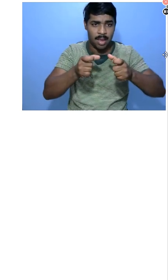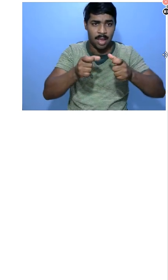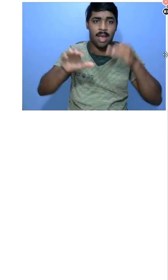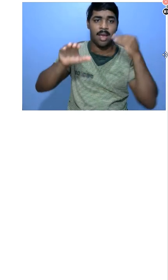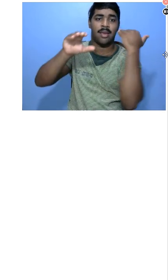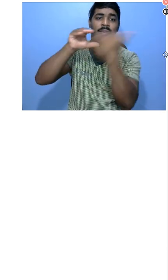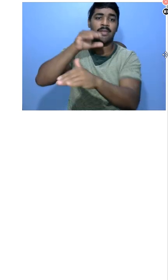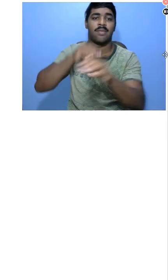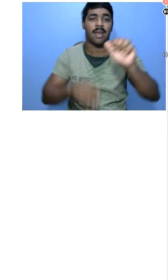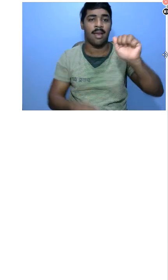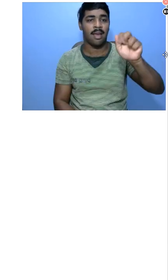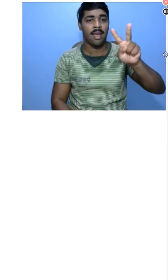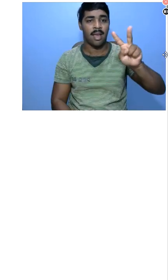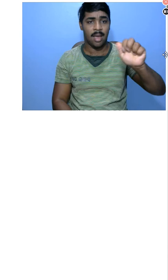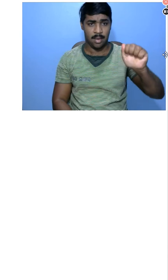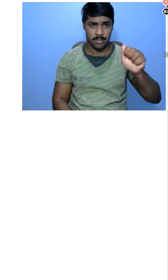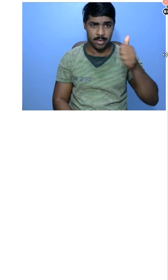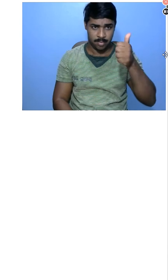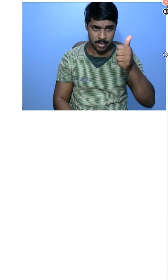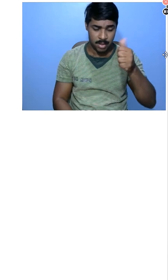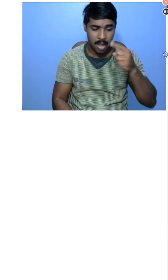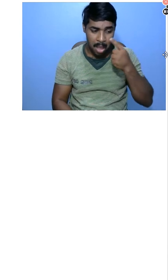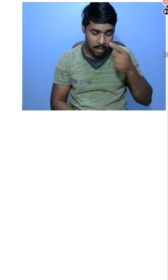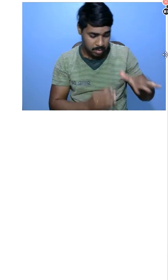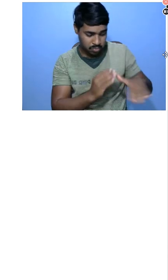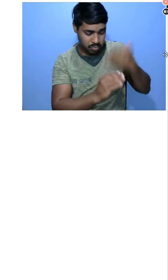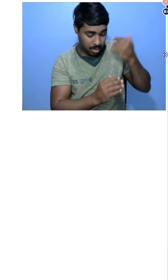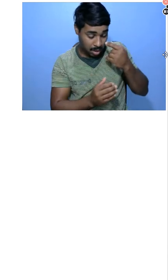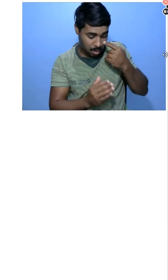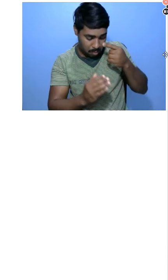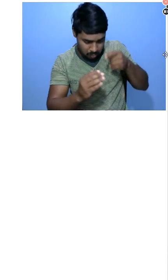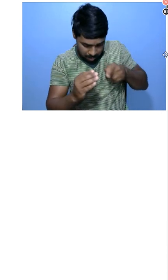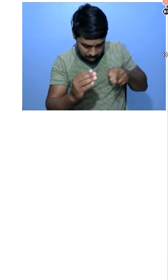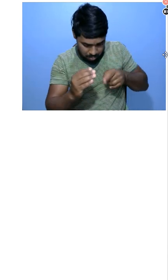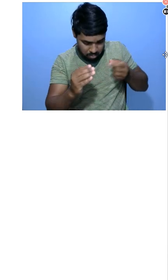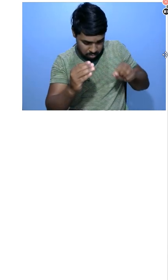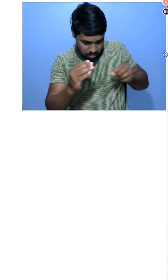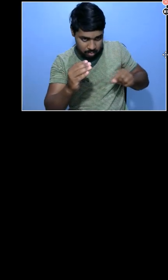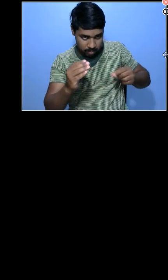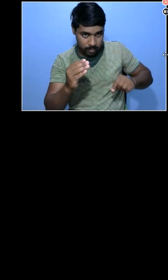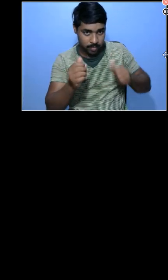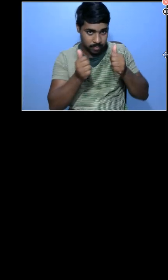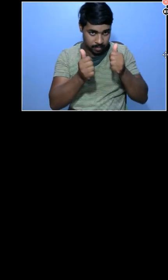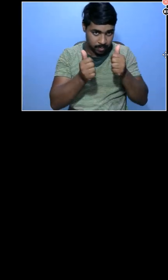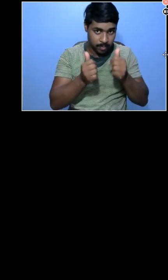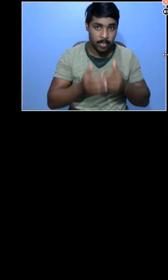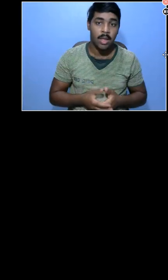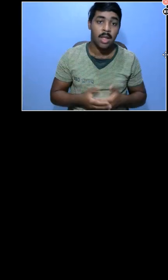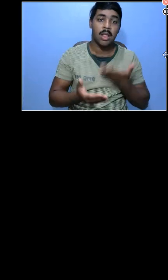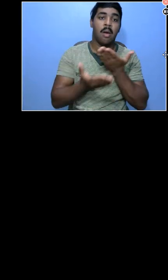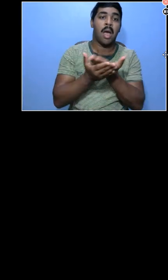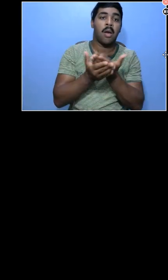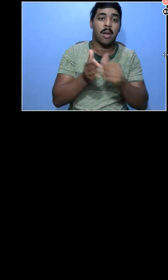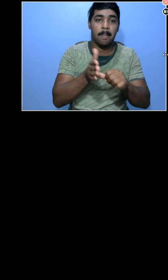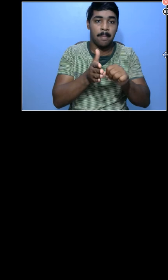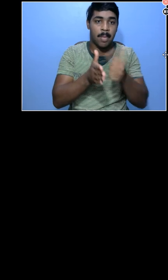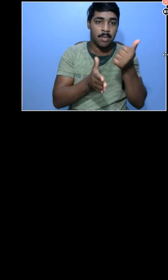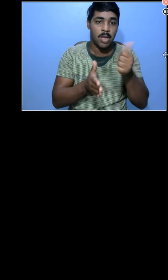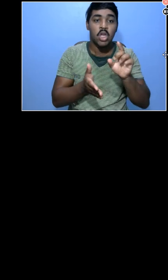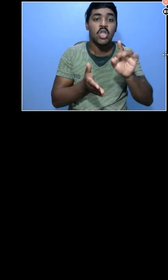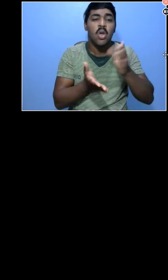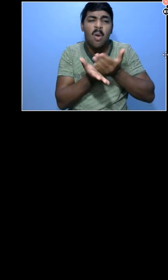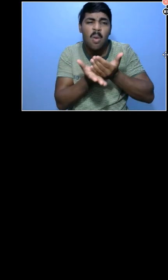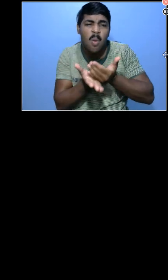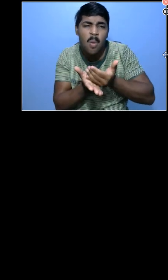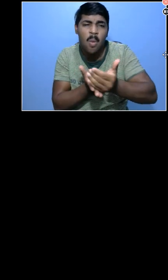campo destinado a anexar o arquivo. Eu vou dar uma olhada e vou lhe dar um retorno depois. Bom, essa foi a nossa primeira aula, é só para introduzir o